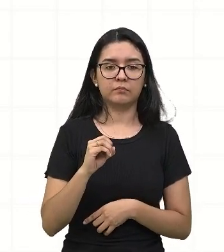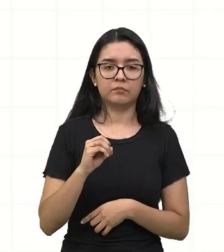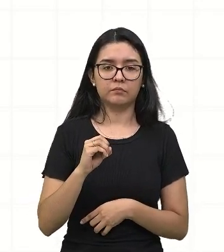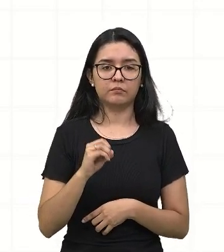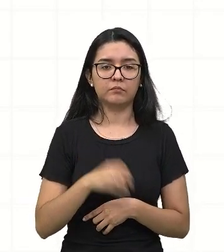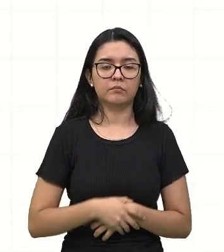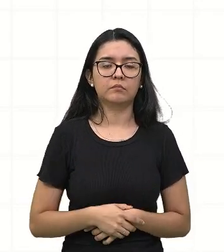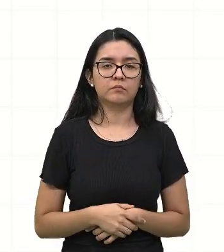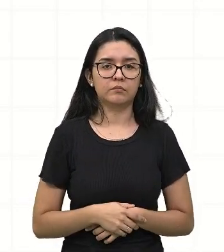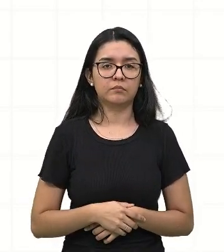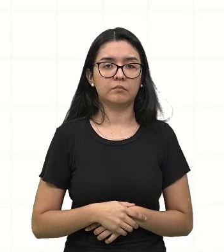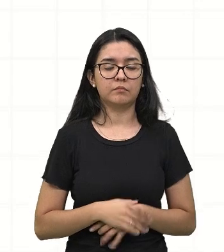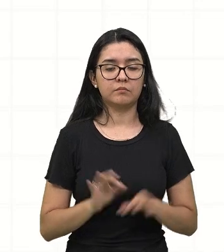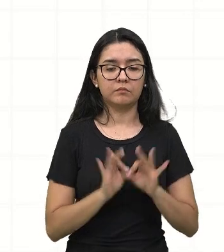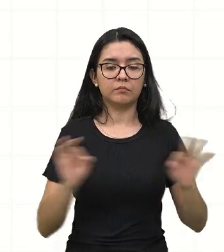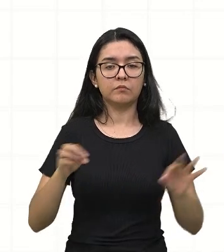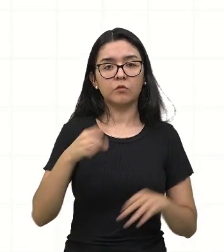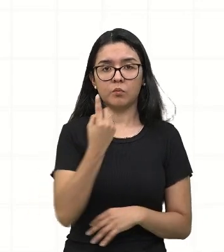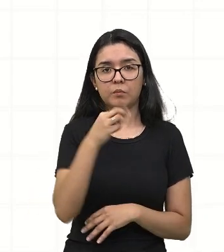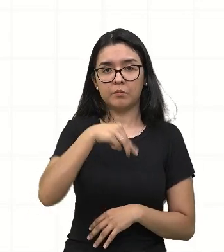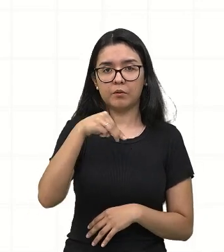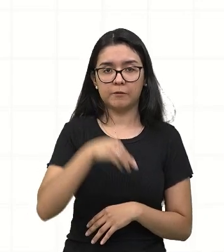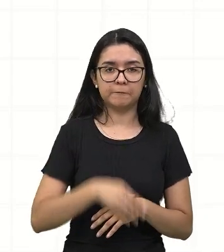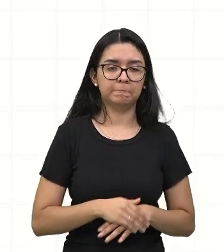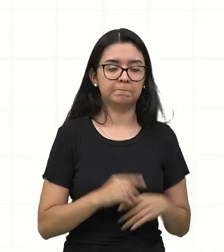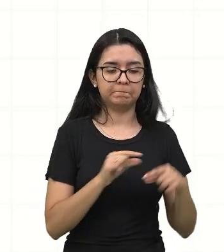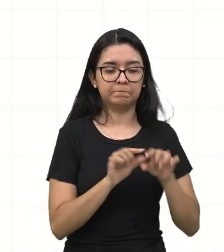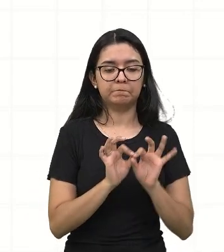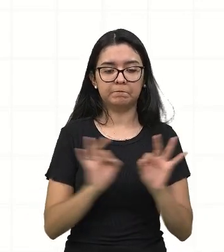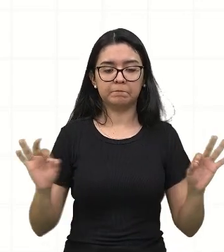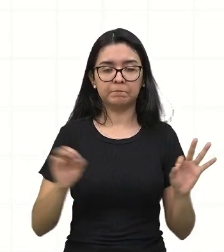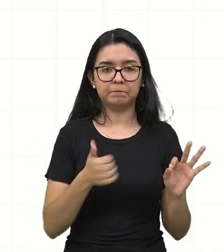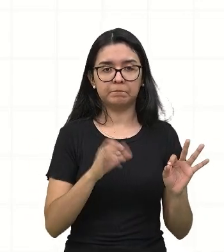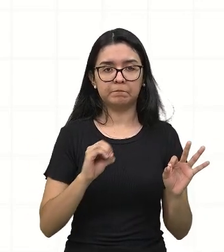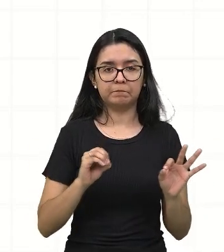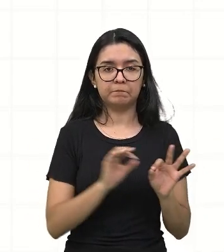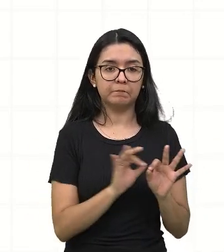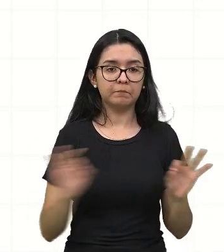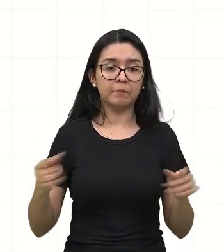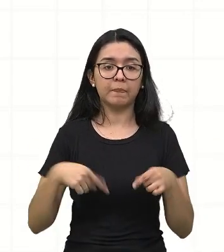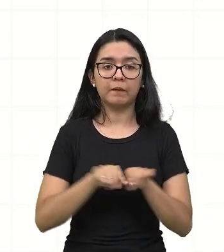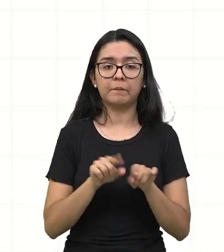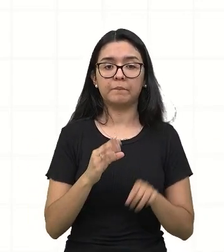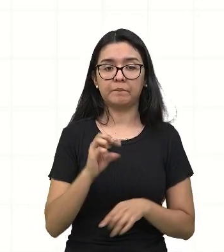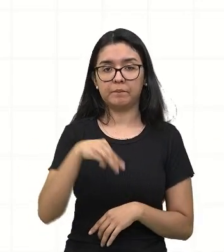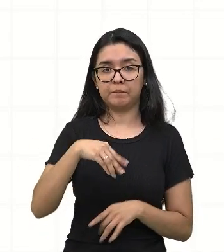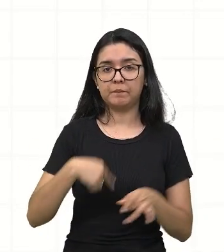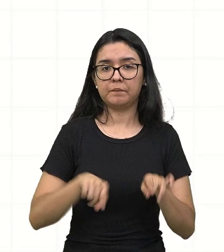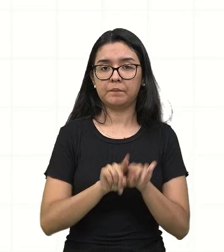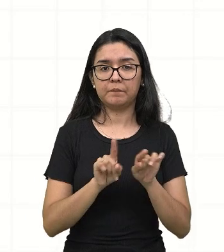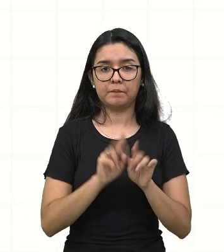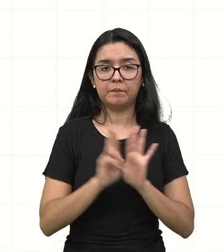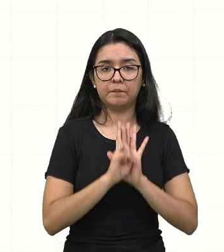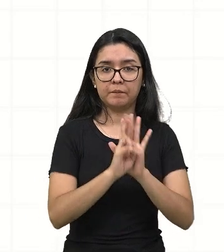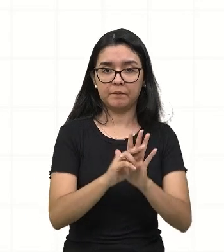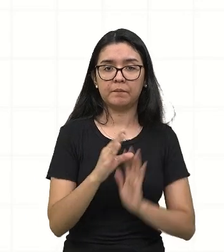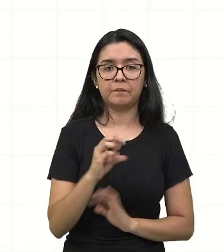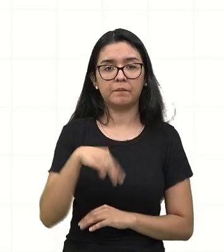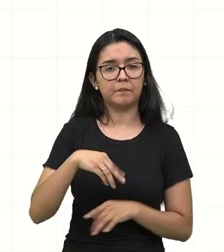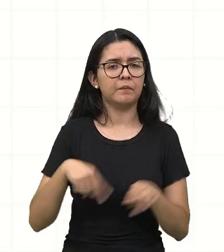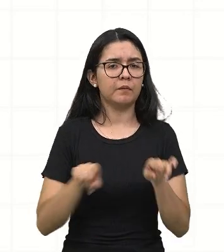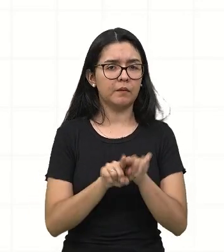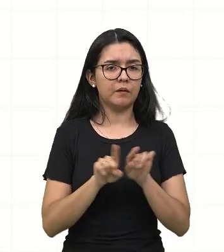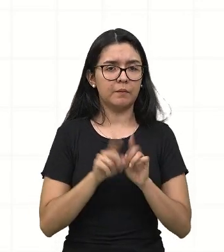Sim, 10ª parte de um metro. É um metro dividido em 10 e tomamos uma parte. Aí nós temos o centímetro, nós representamos por cm, que equivale